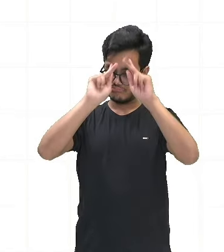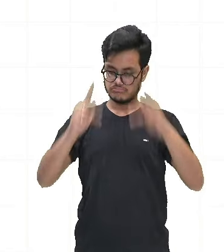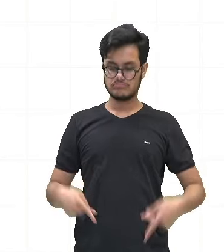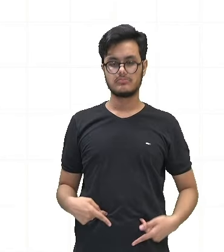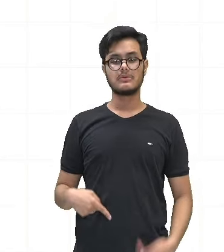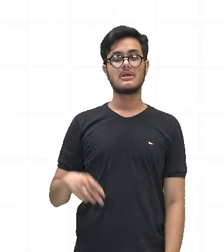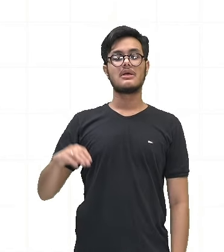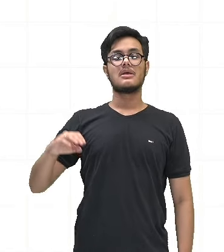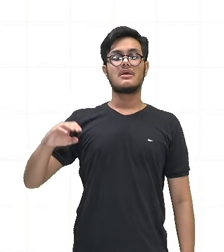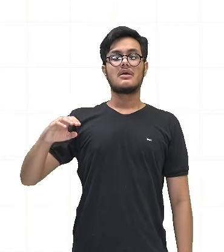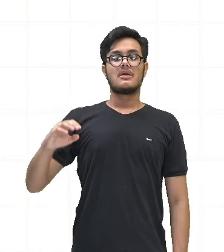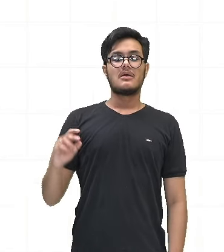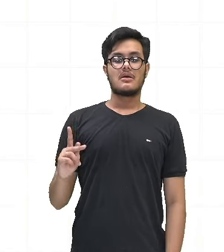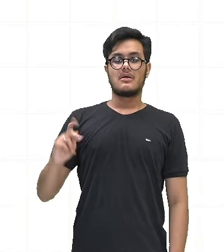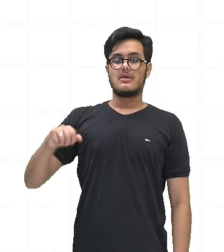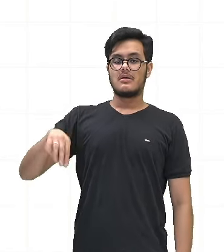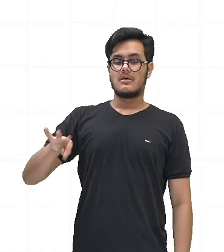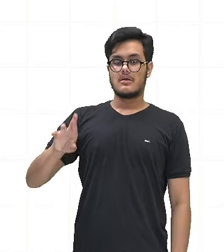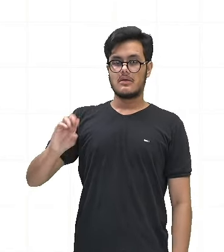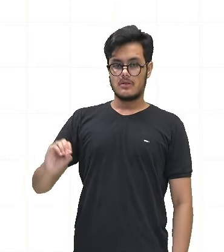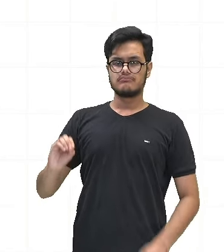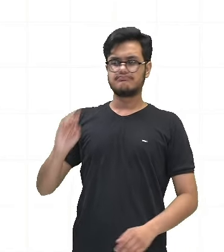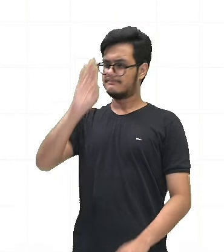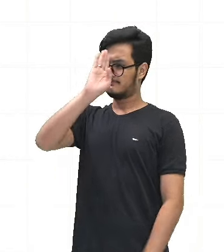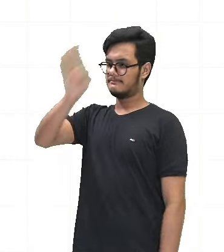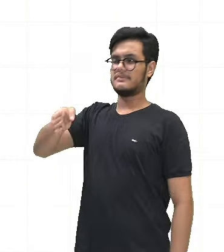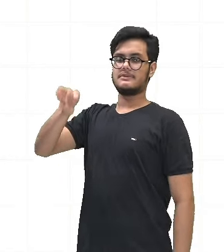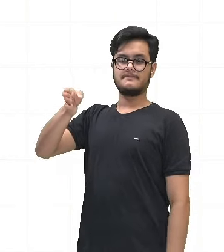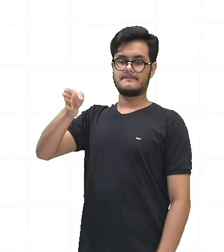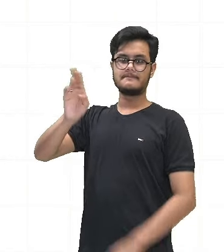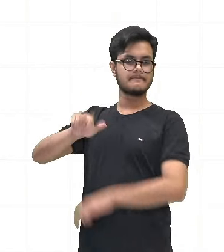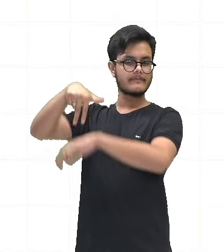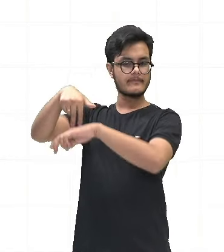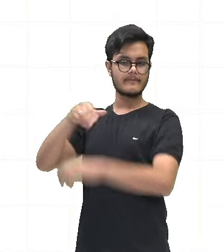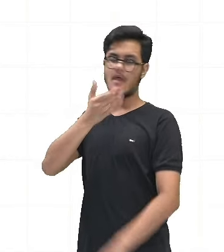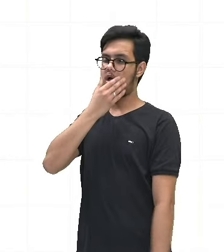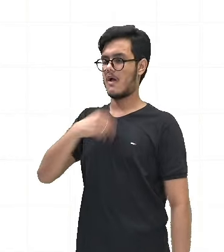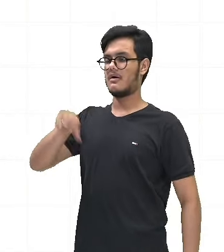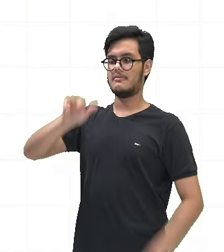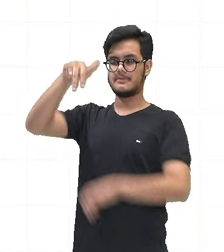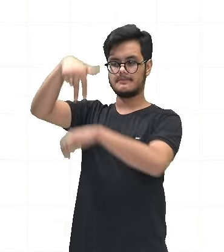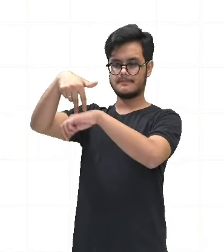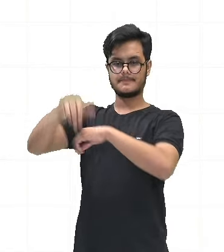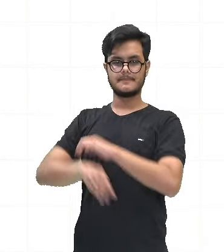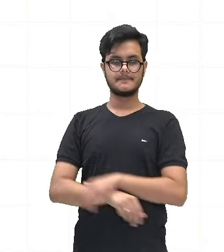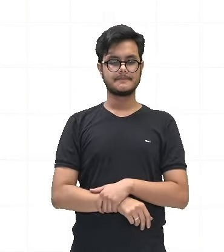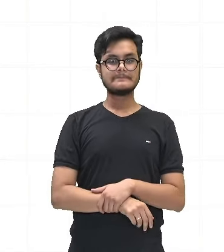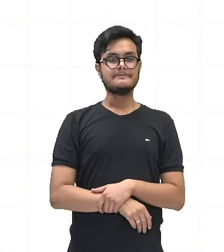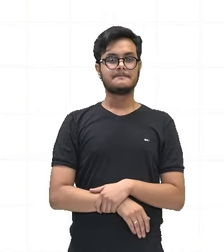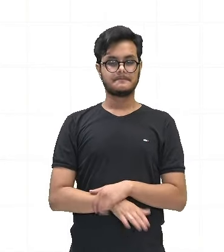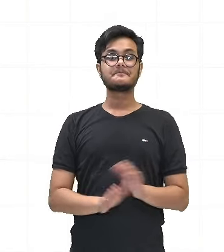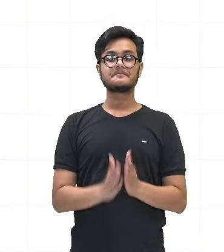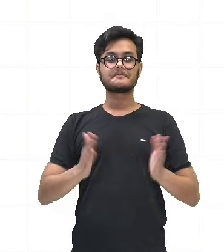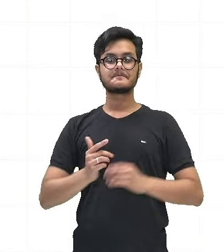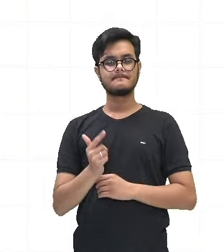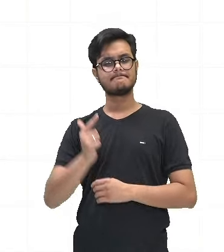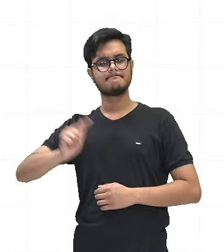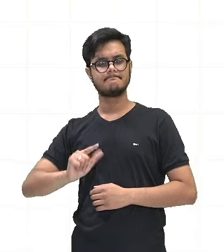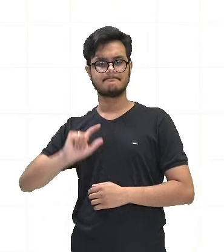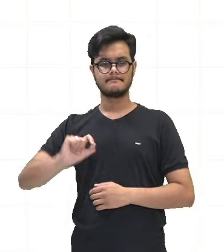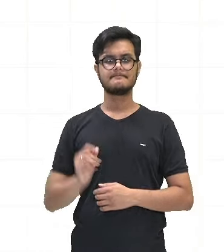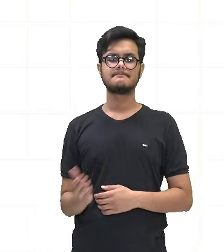quer dizer centro. Então, o ser humano no centro das discussões. Então, na próxima imagem, vocês vão